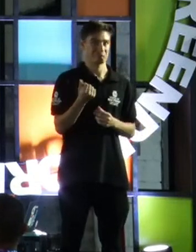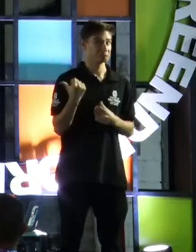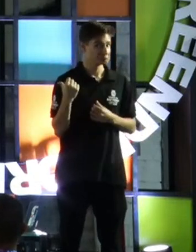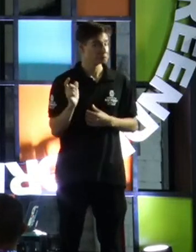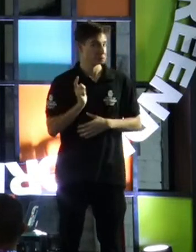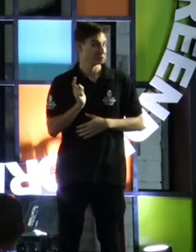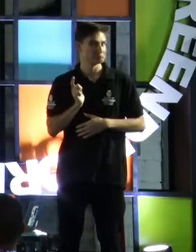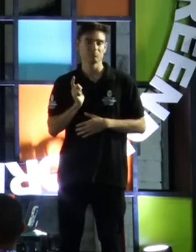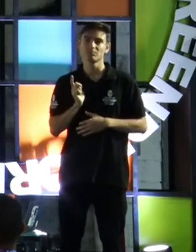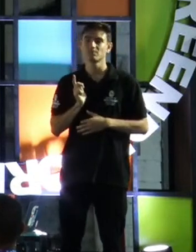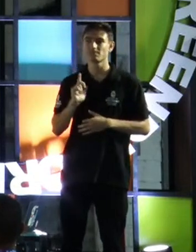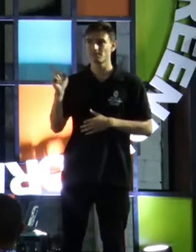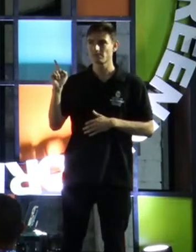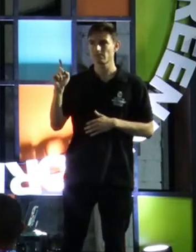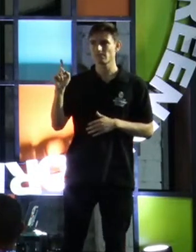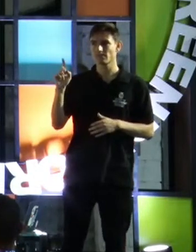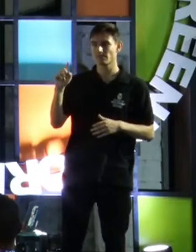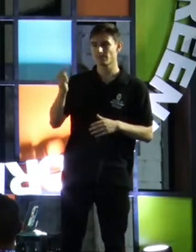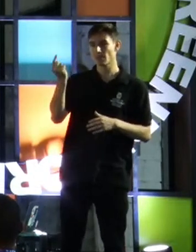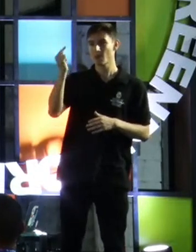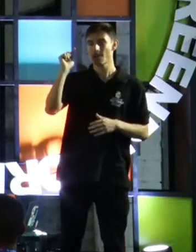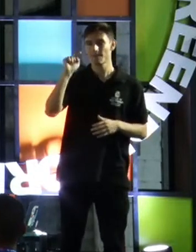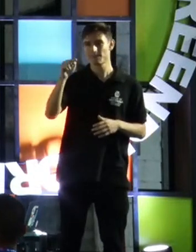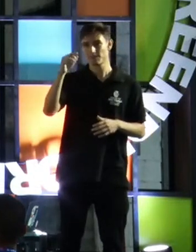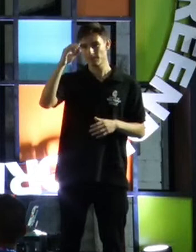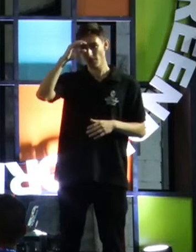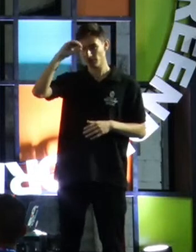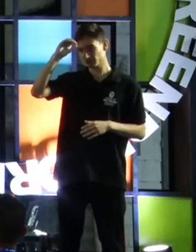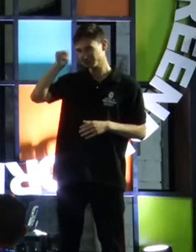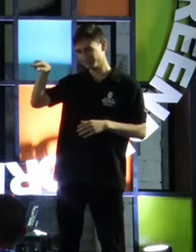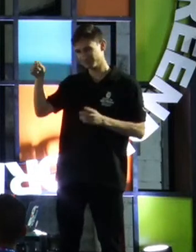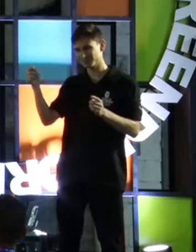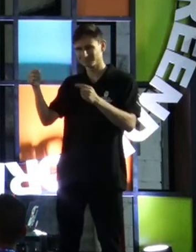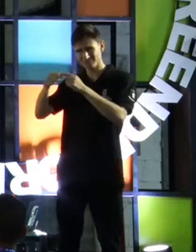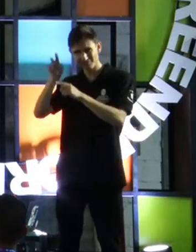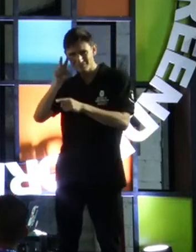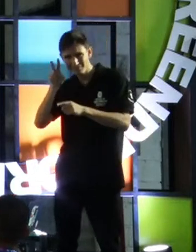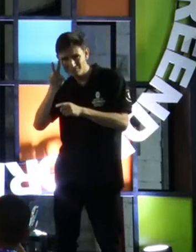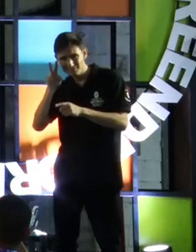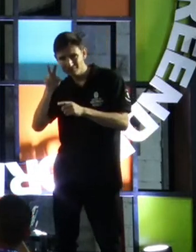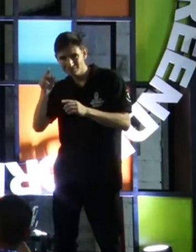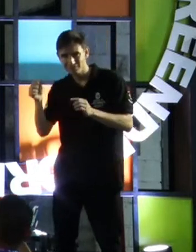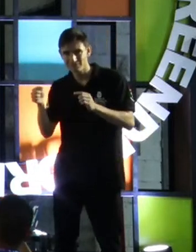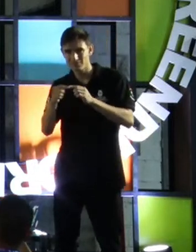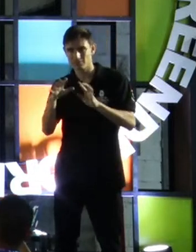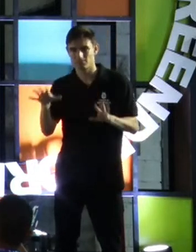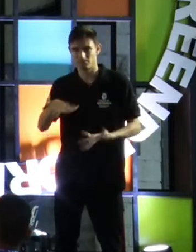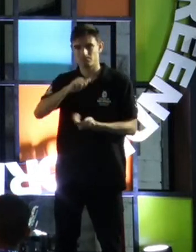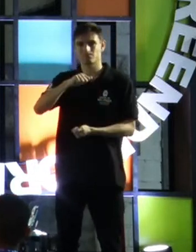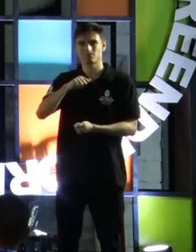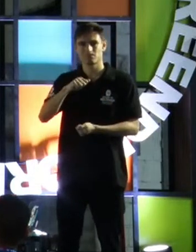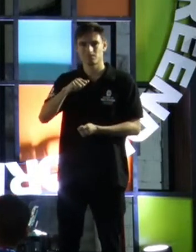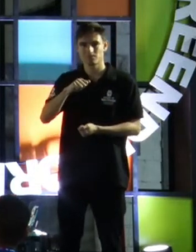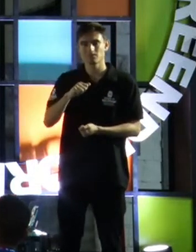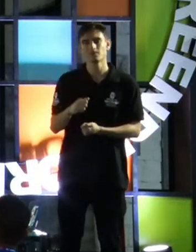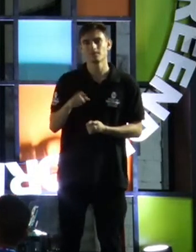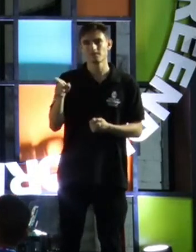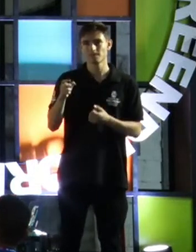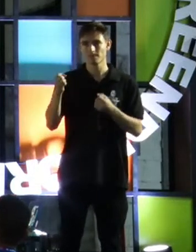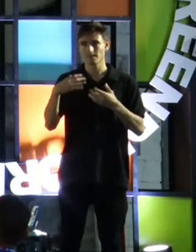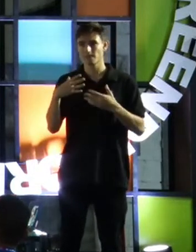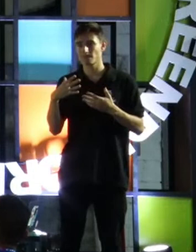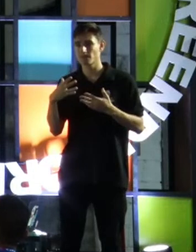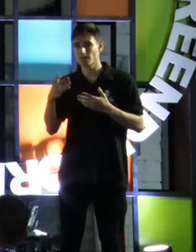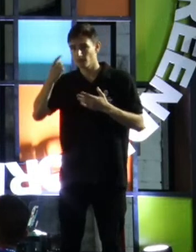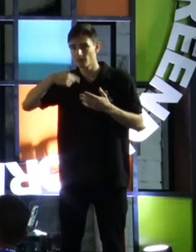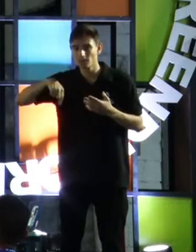ele disse que os próximos 1000 unicórnios serão startups focadas em sustentabilidade. A greia é que a repercussão foi tão grande